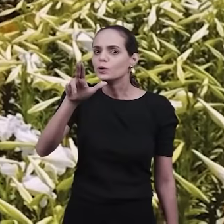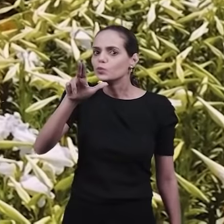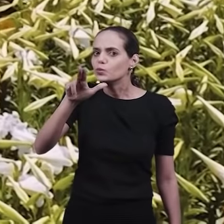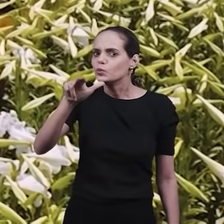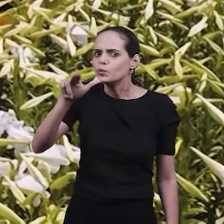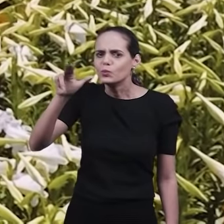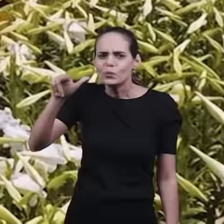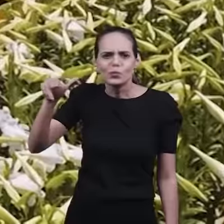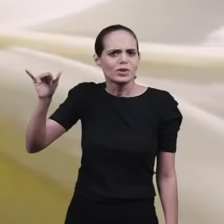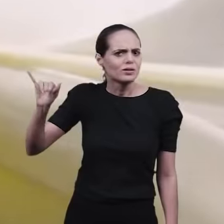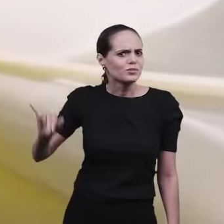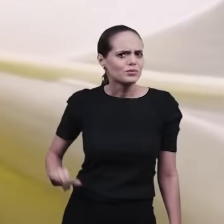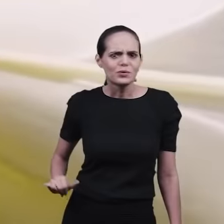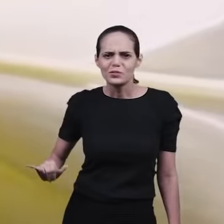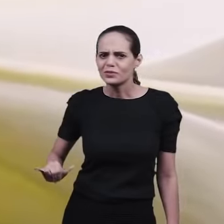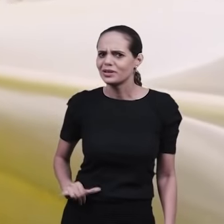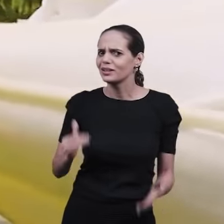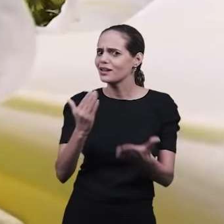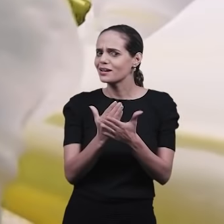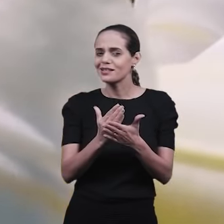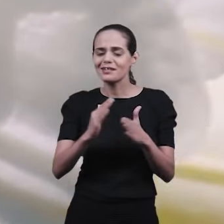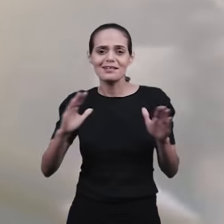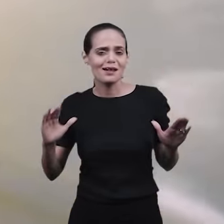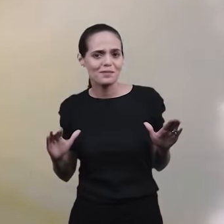Nunca mais vamos